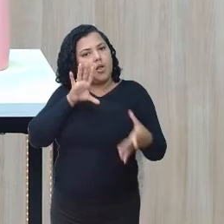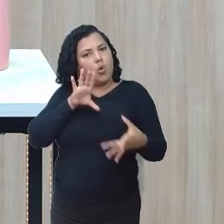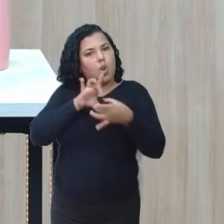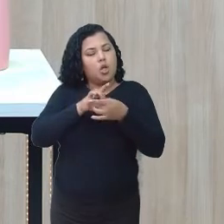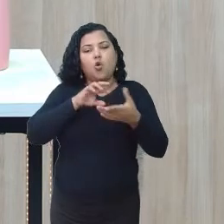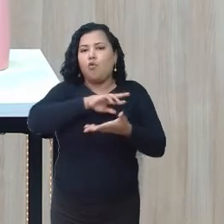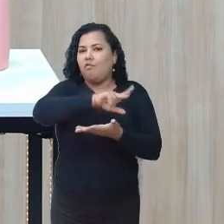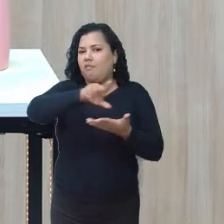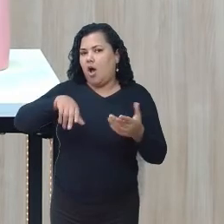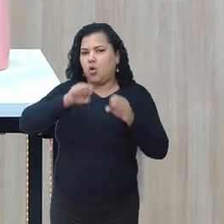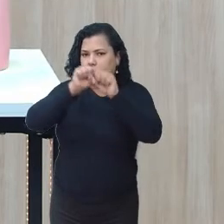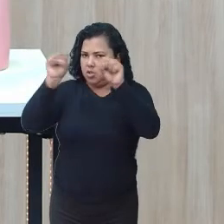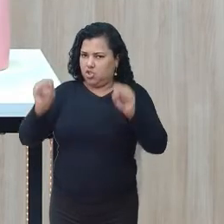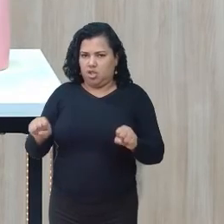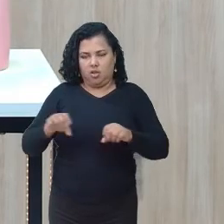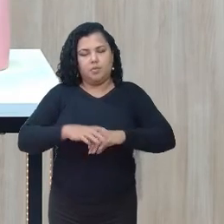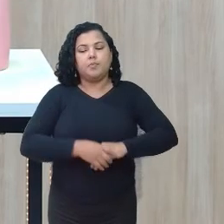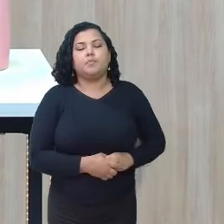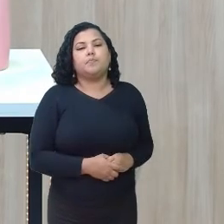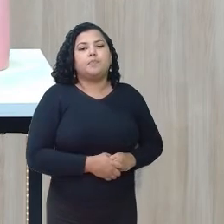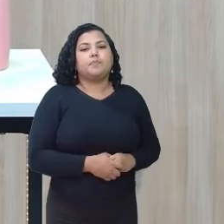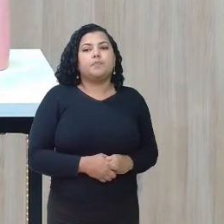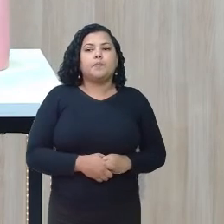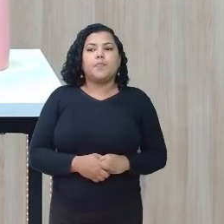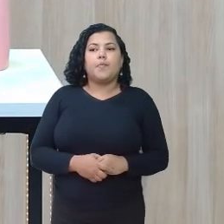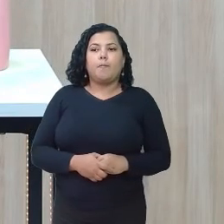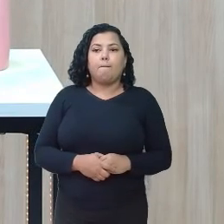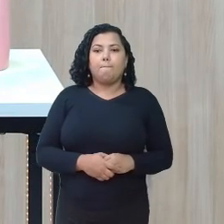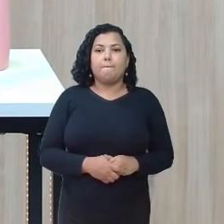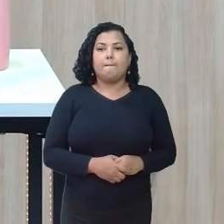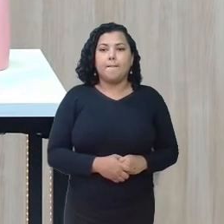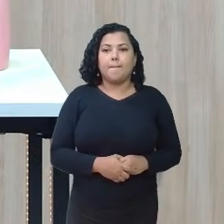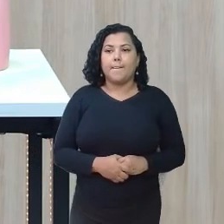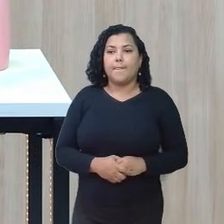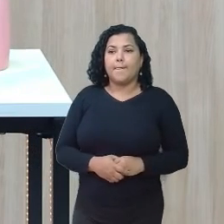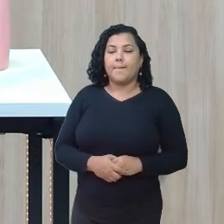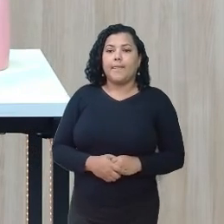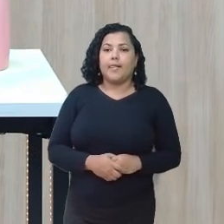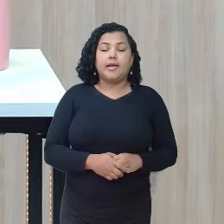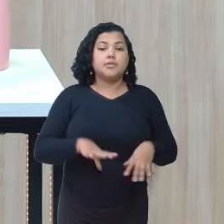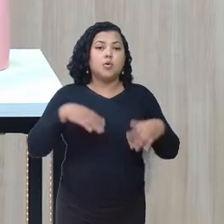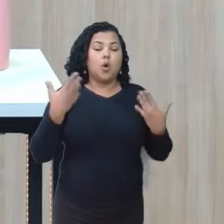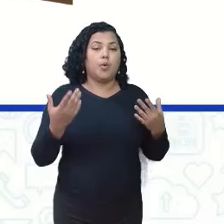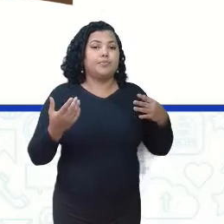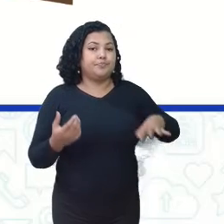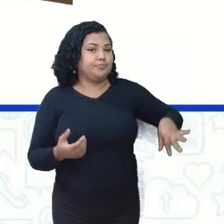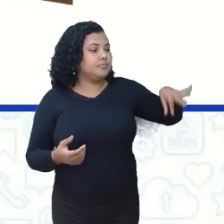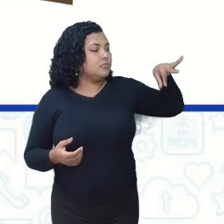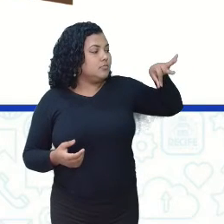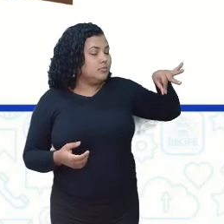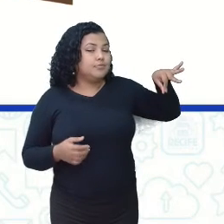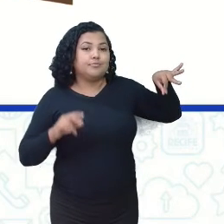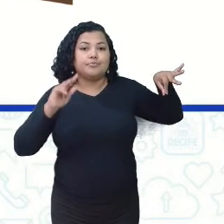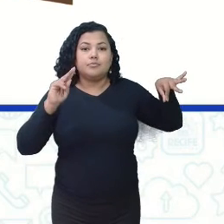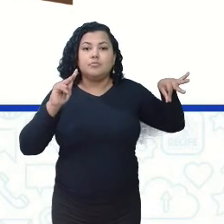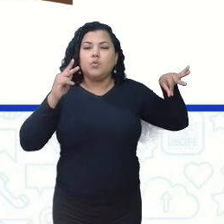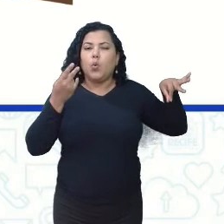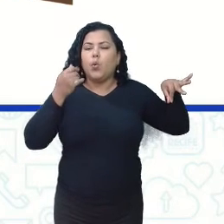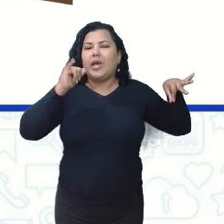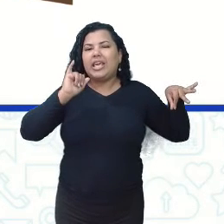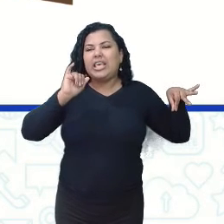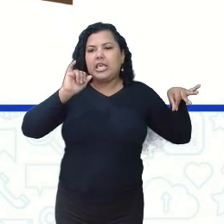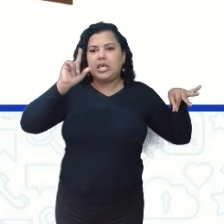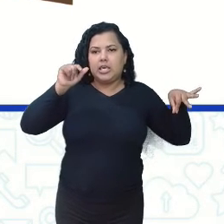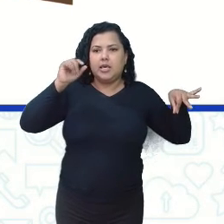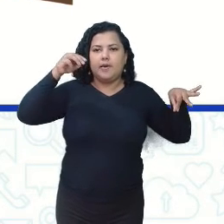com vários outros sistemas. E aqui, como estamos vendo, o ímen. O